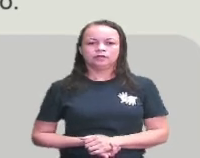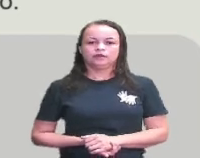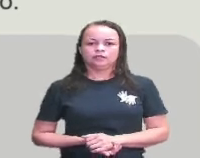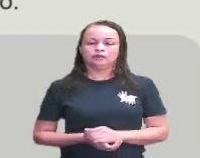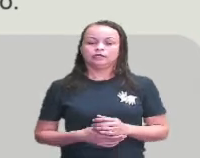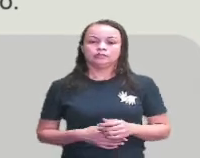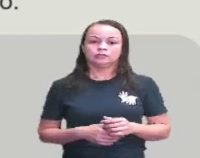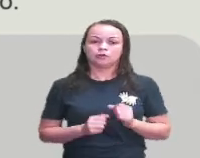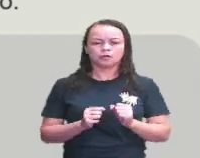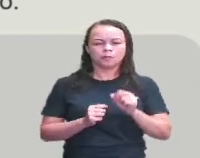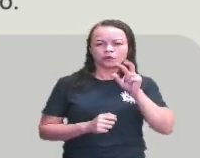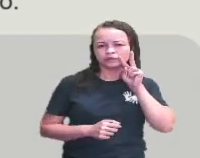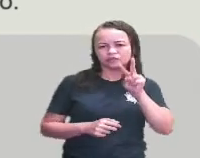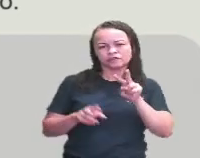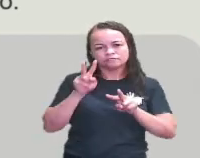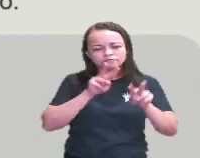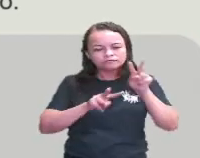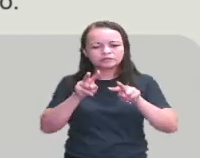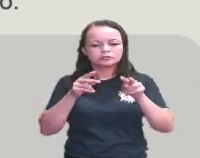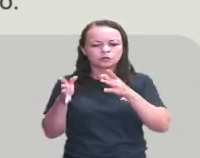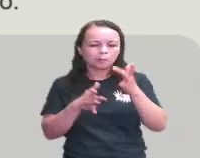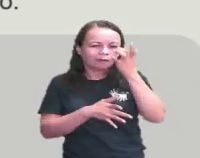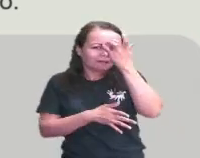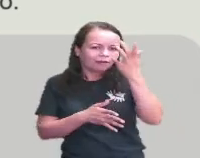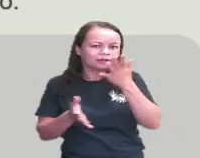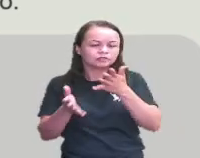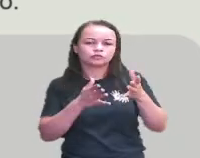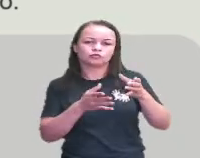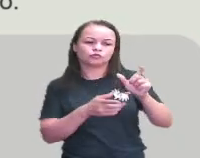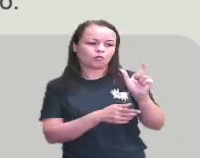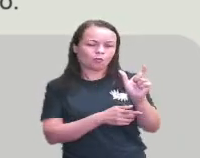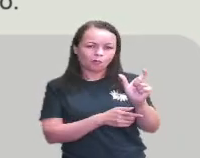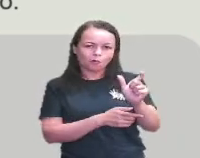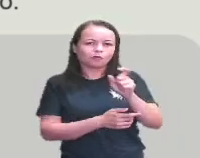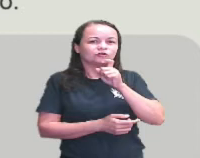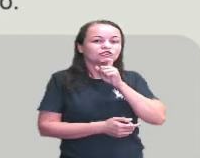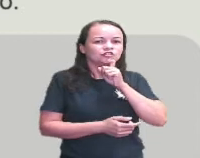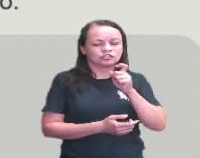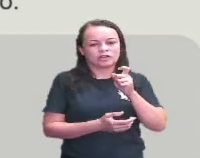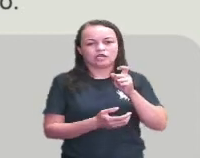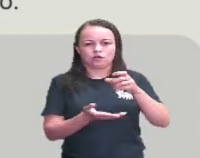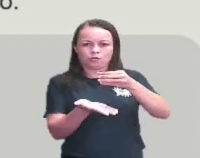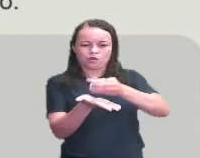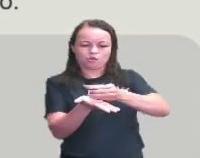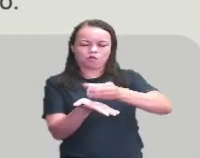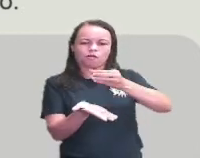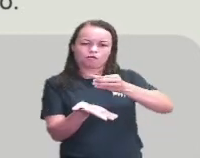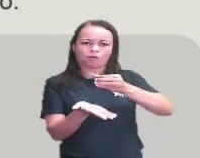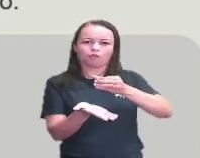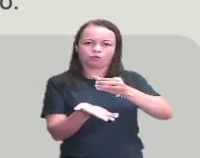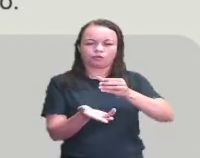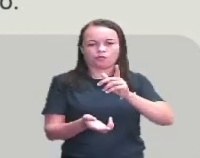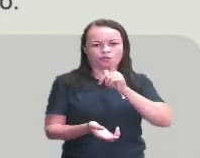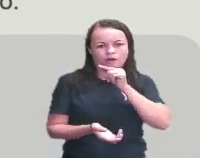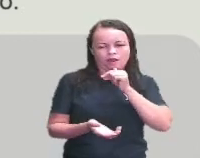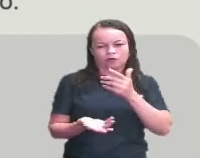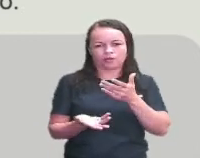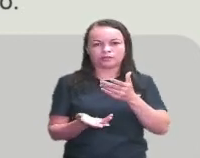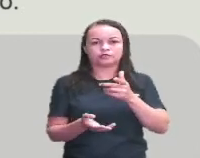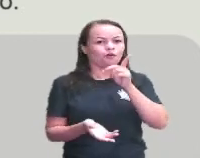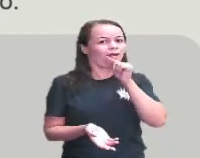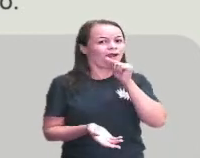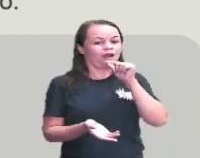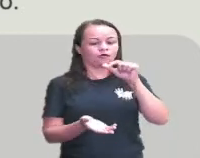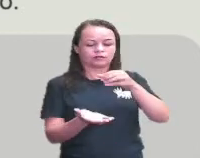ser facilmente observado pela adição de alguns cubos de gelo em um copo com água. Nesse caso, a água